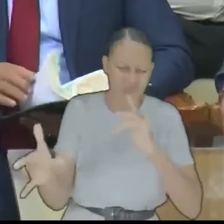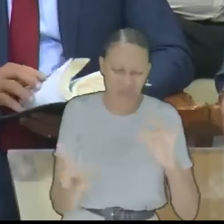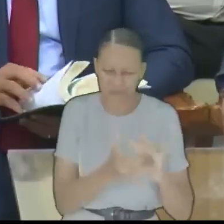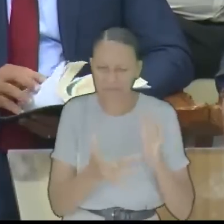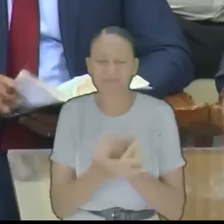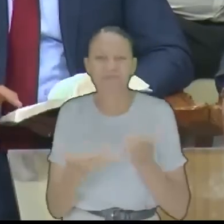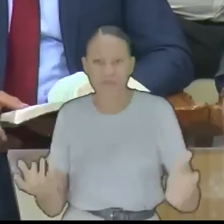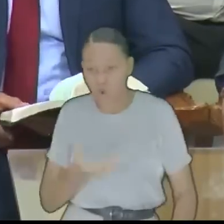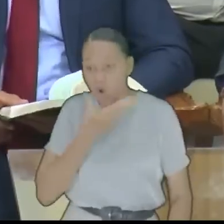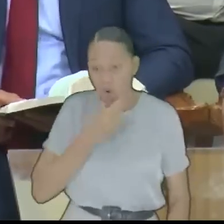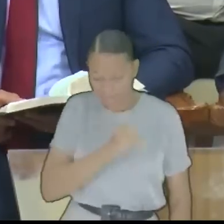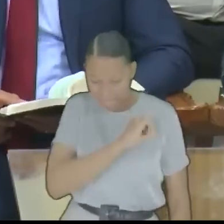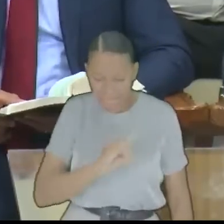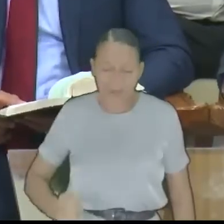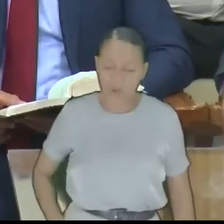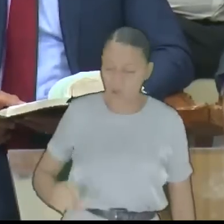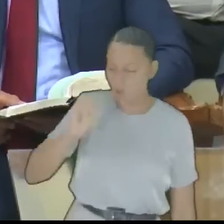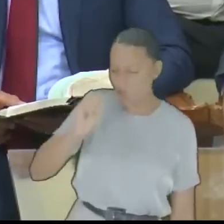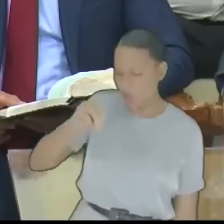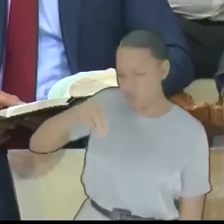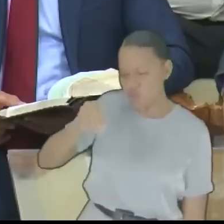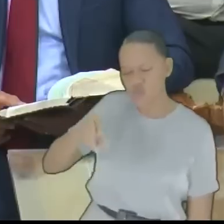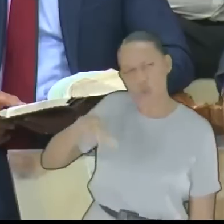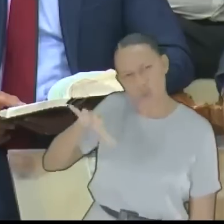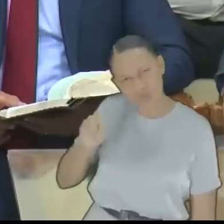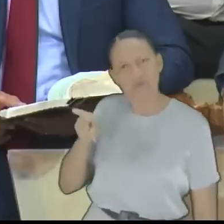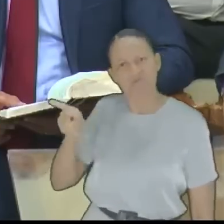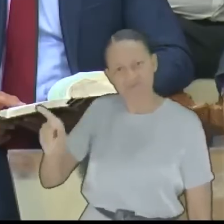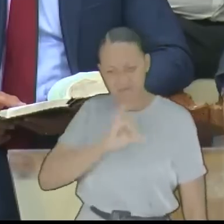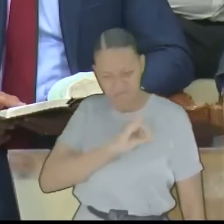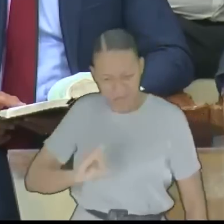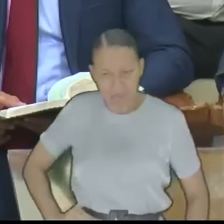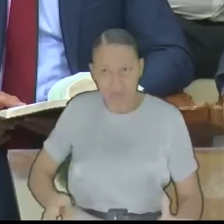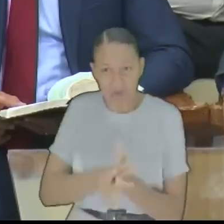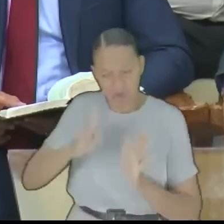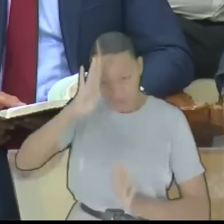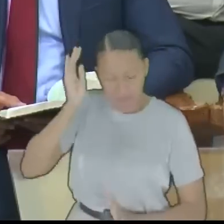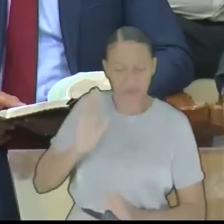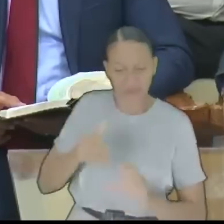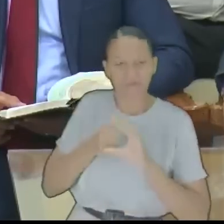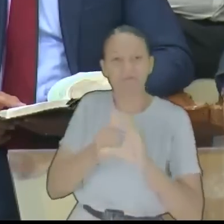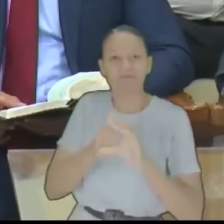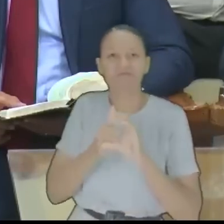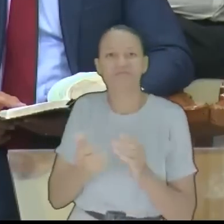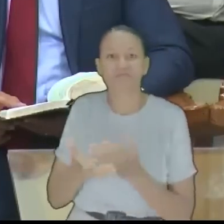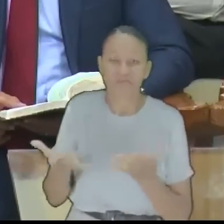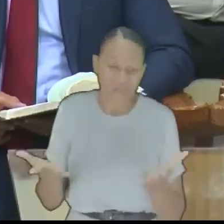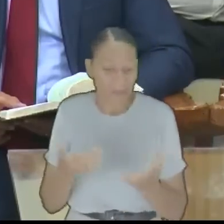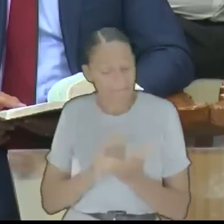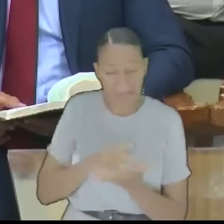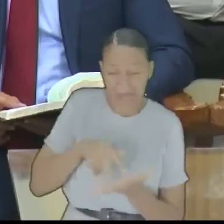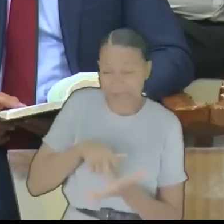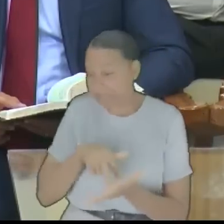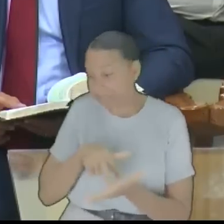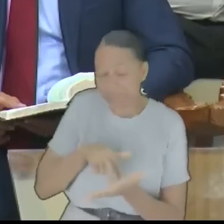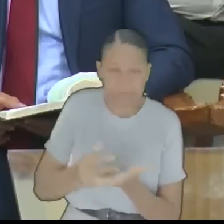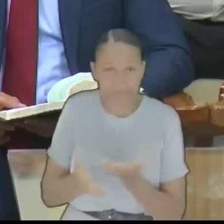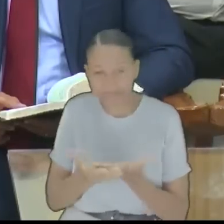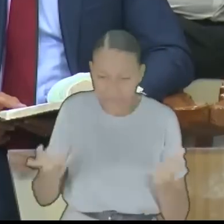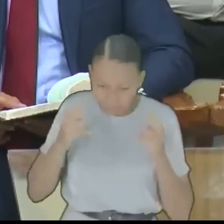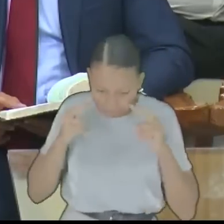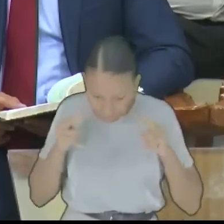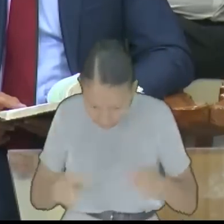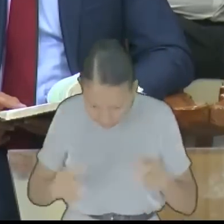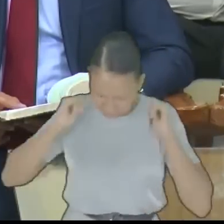E o imperador Honório, que era o imperador de Roma, que já era cristão, mas era um cristão meio lá, meio cá, quando ele viu